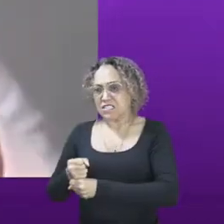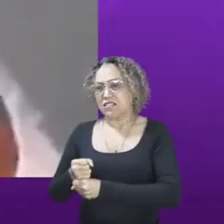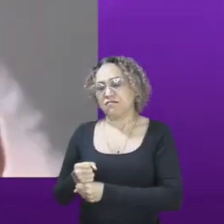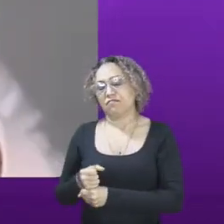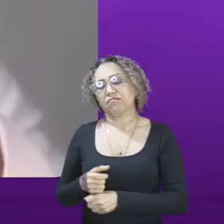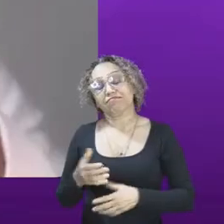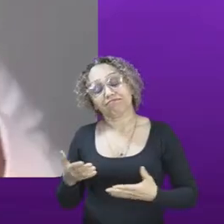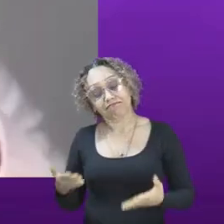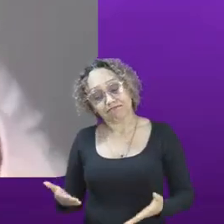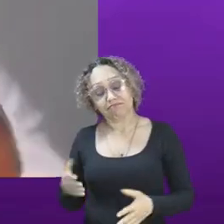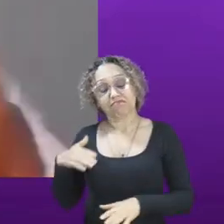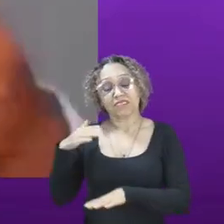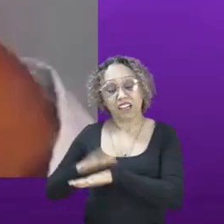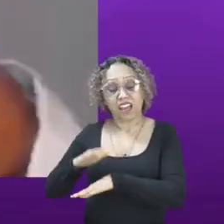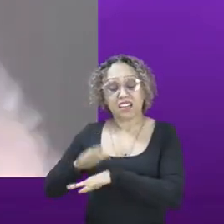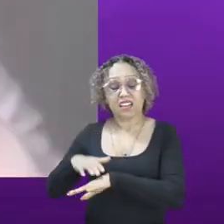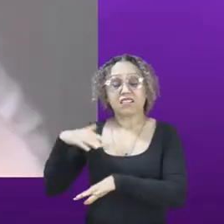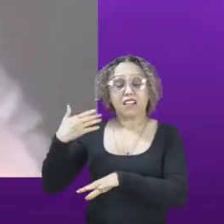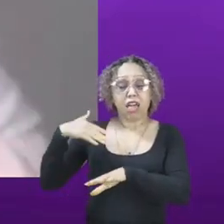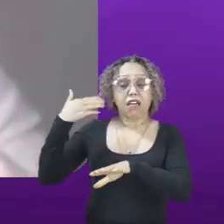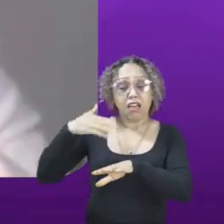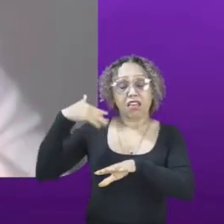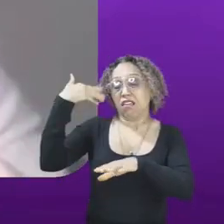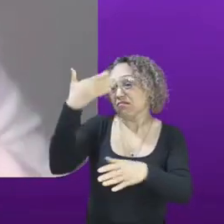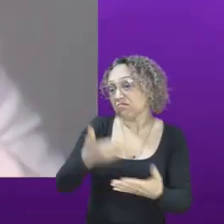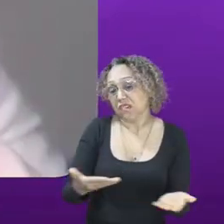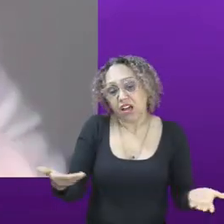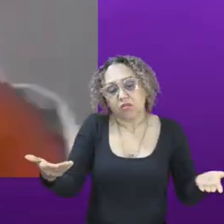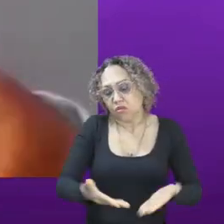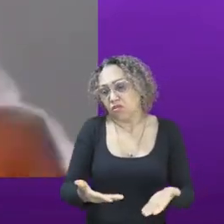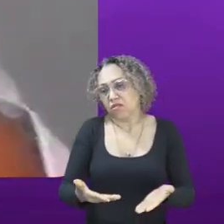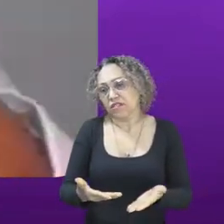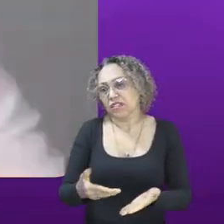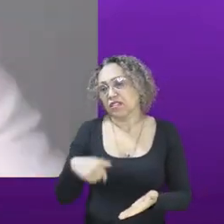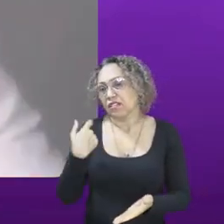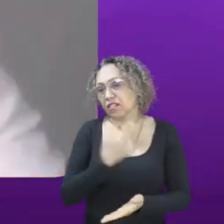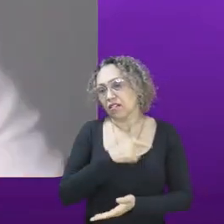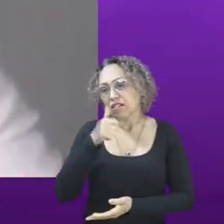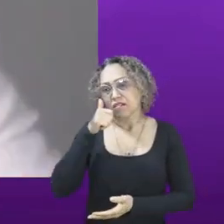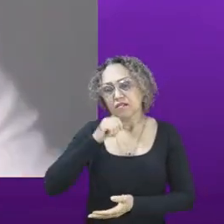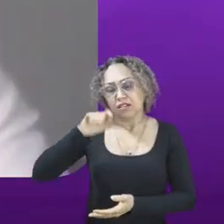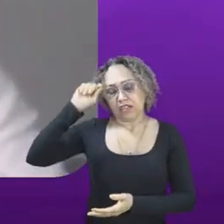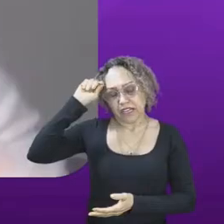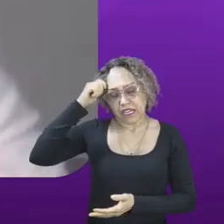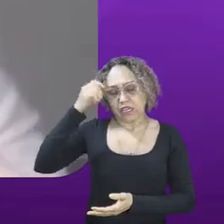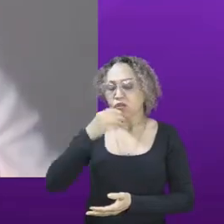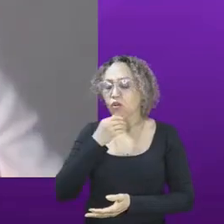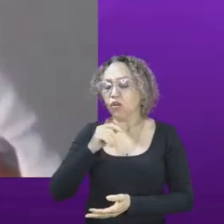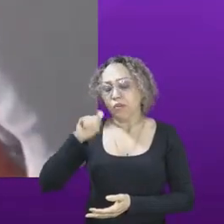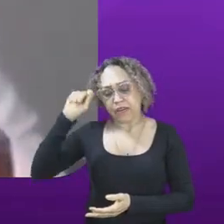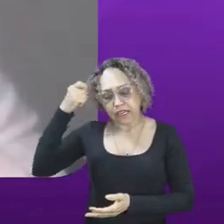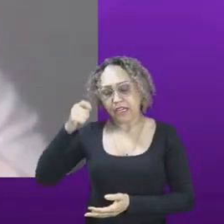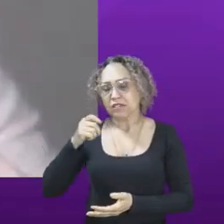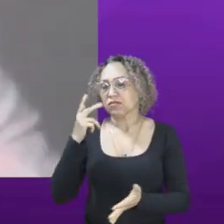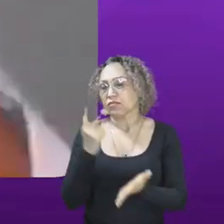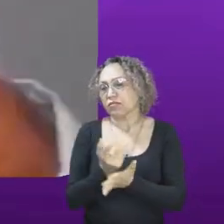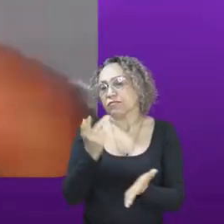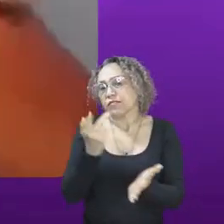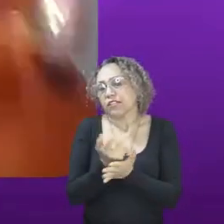negro e desse feminismo que não se reconhece como feminista, né, das mulheres aí que estão na luta todos os dias e que